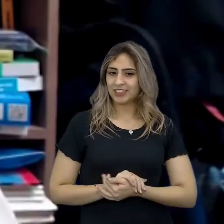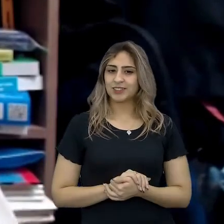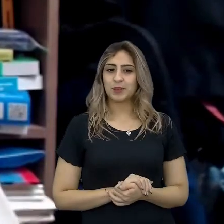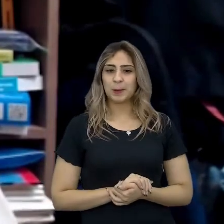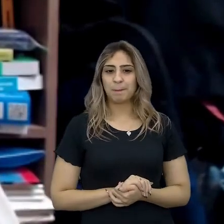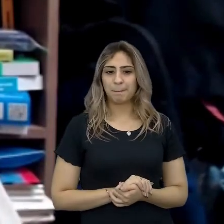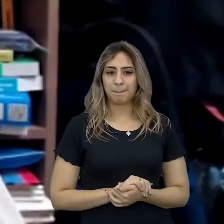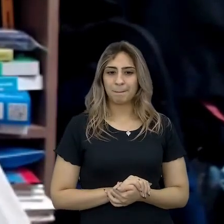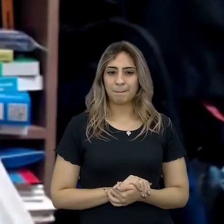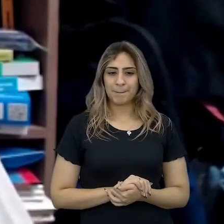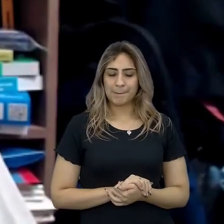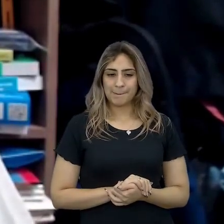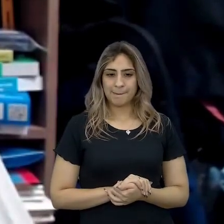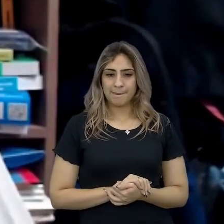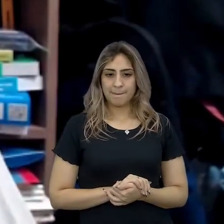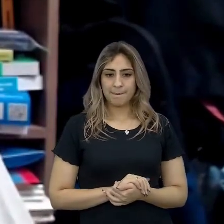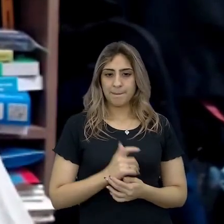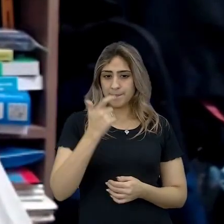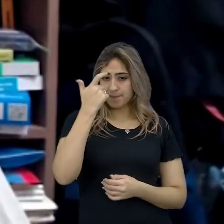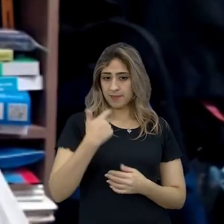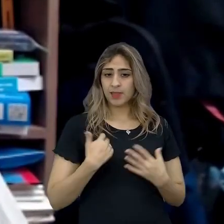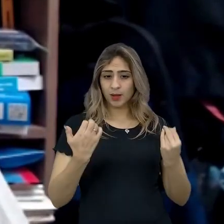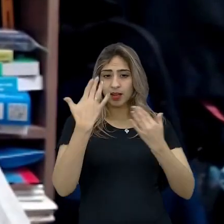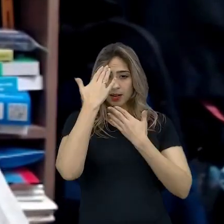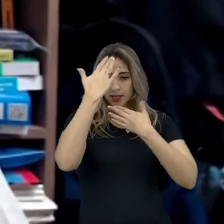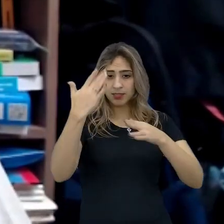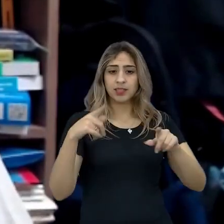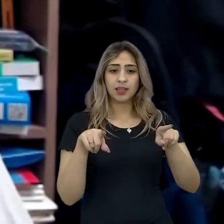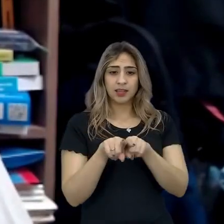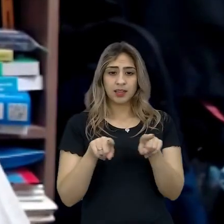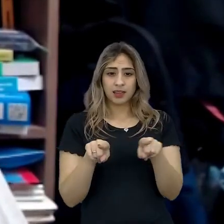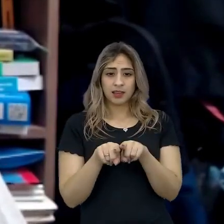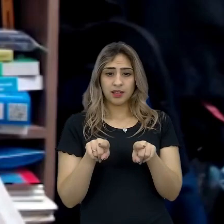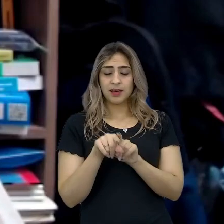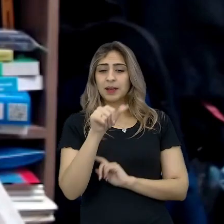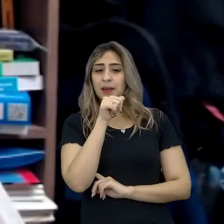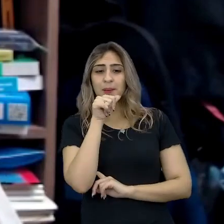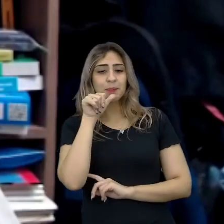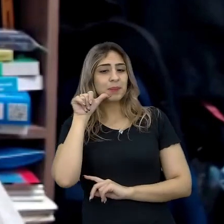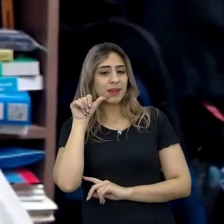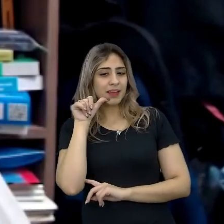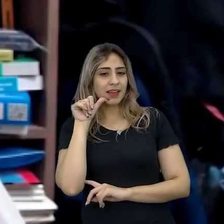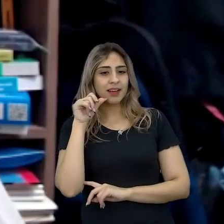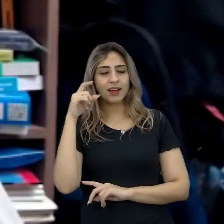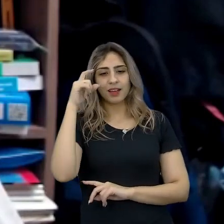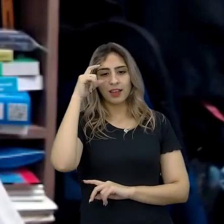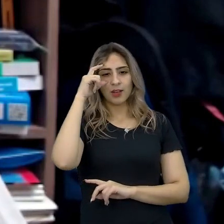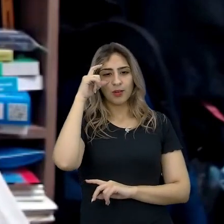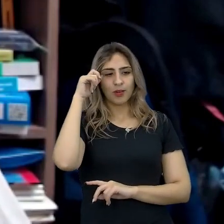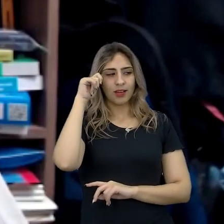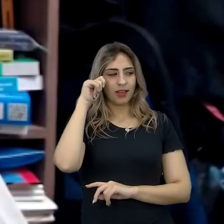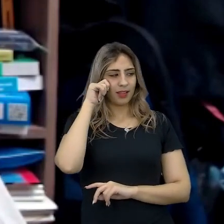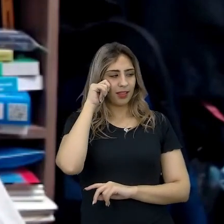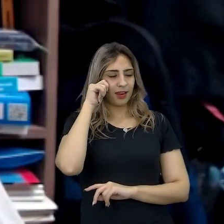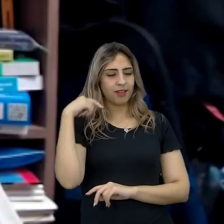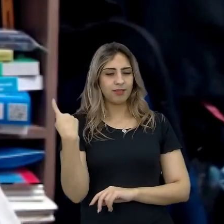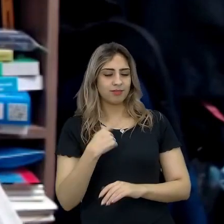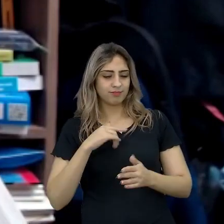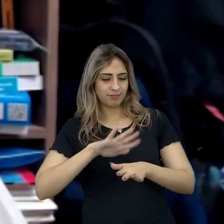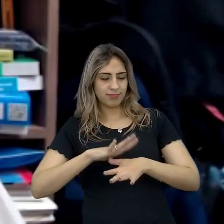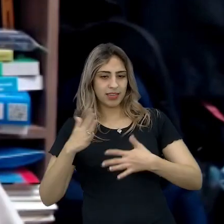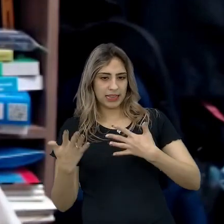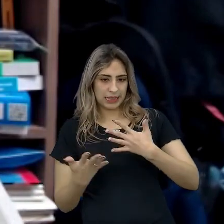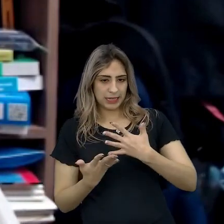e Sirlene? Bom, eu quero agradecer também aqui, né, a Bianca e o André, que vão fazer a nossa